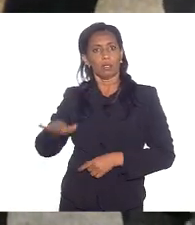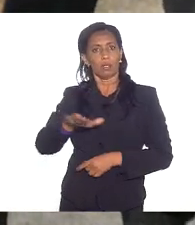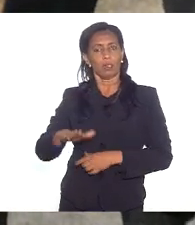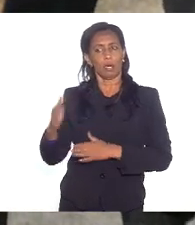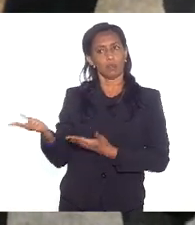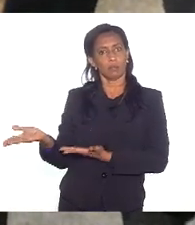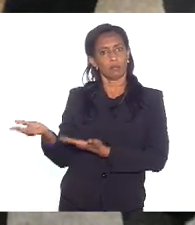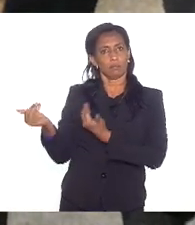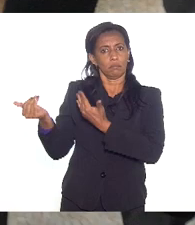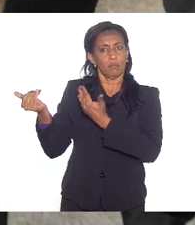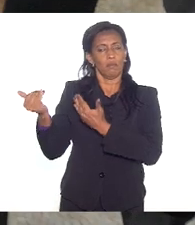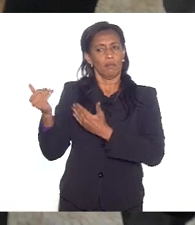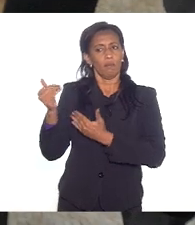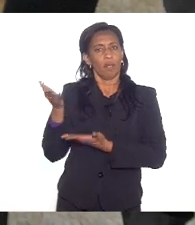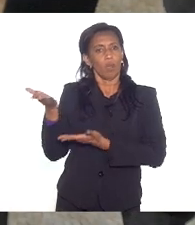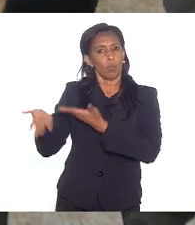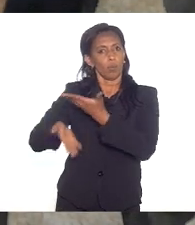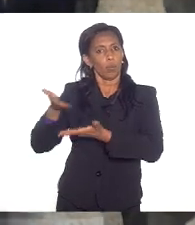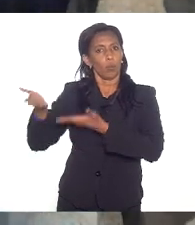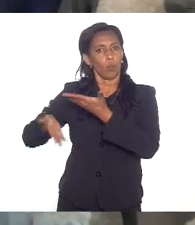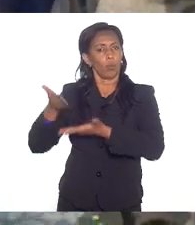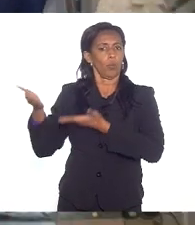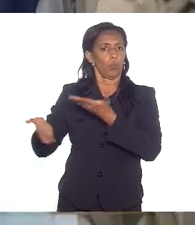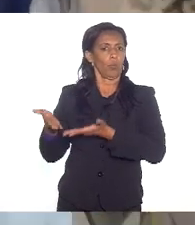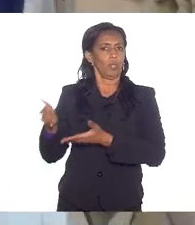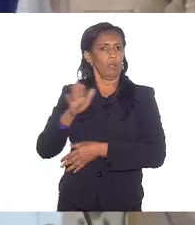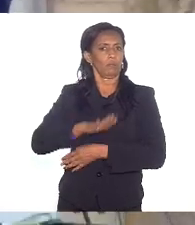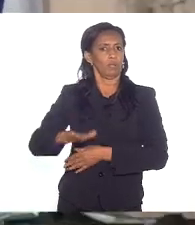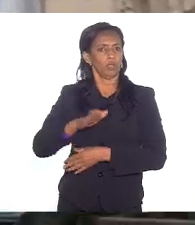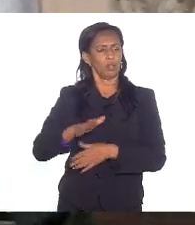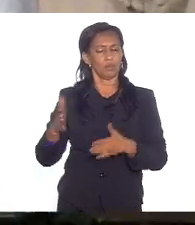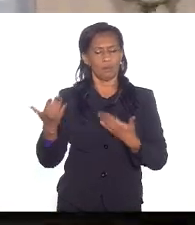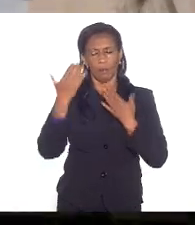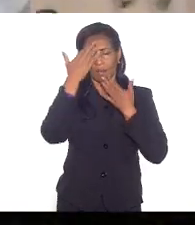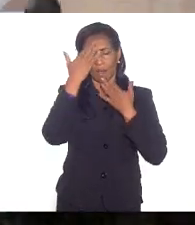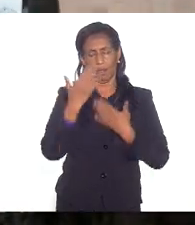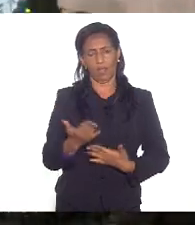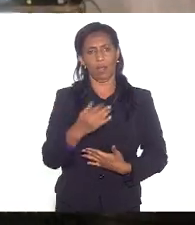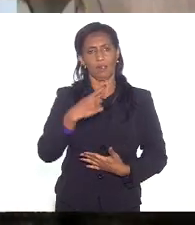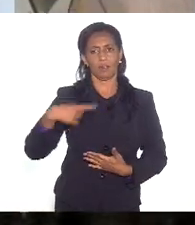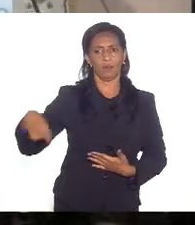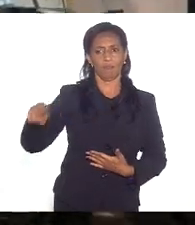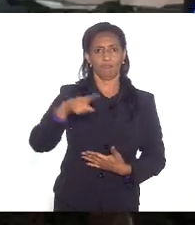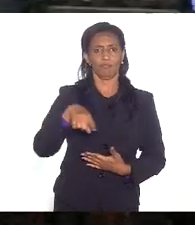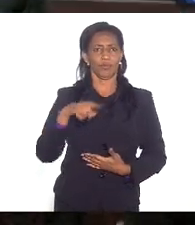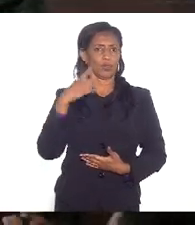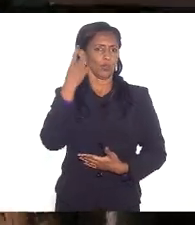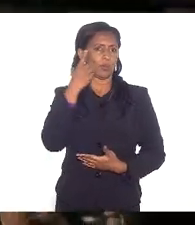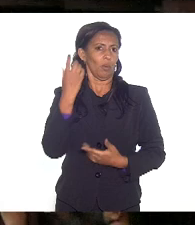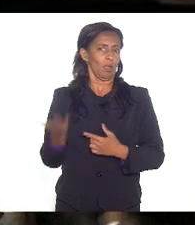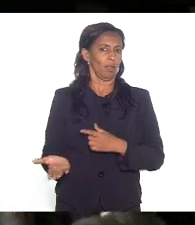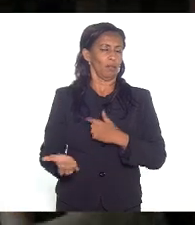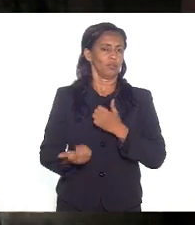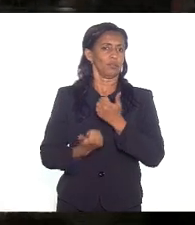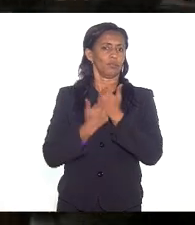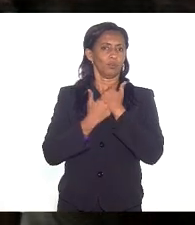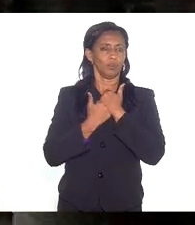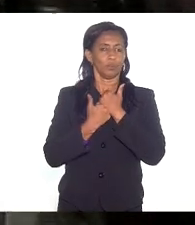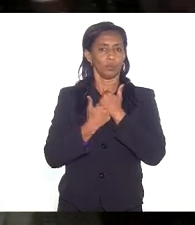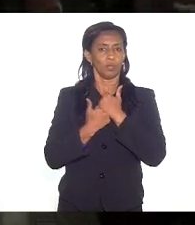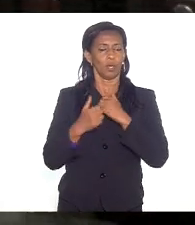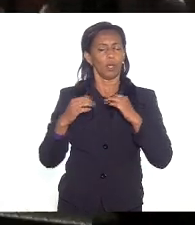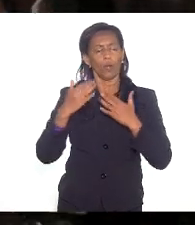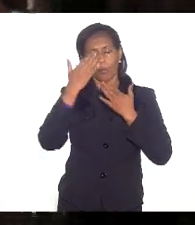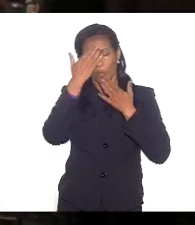vai cuidar e proteger nossas crianças Graças aos novos deputados aqui que me deram apoio estão muito obrigado a todos os